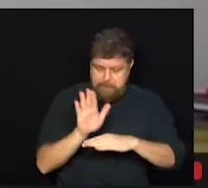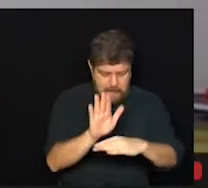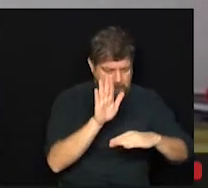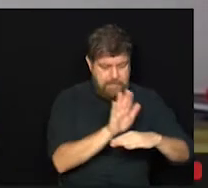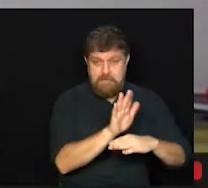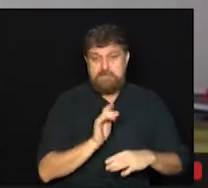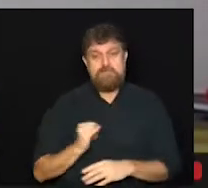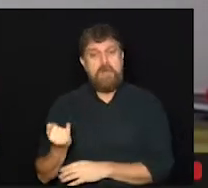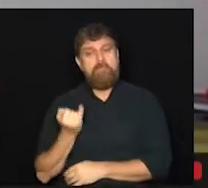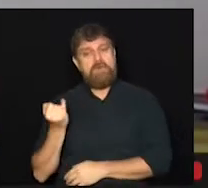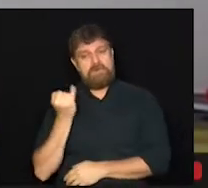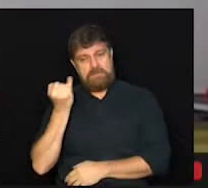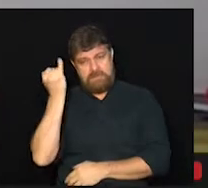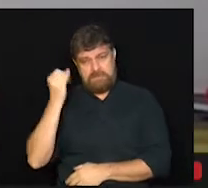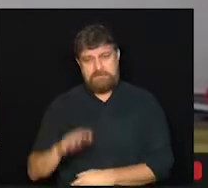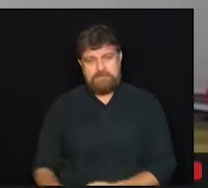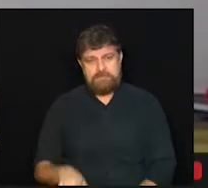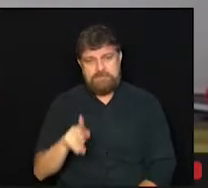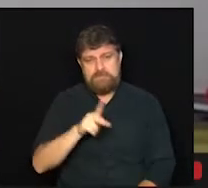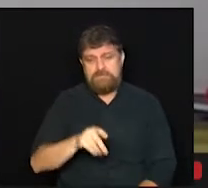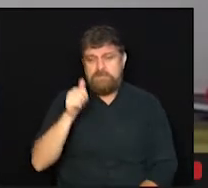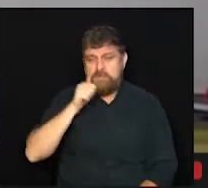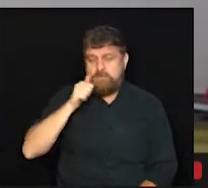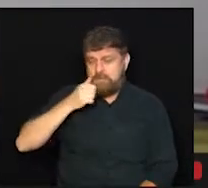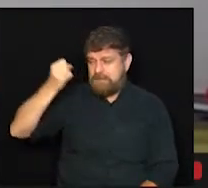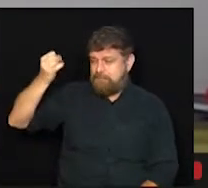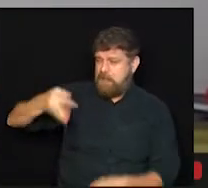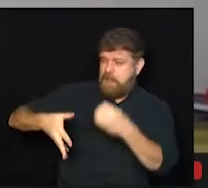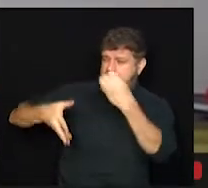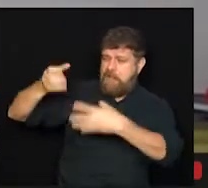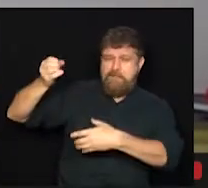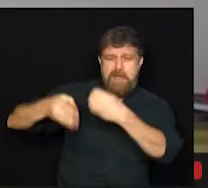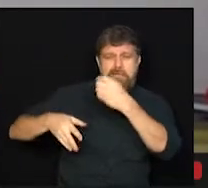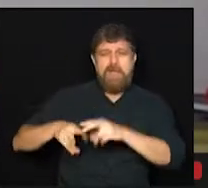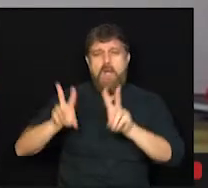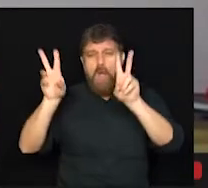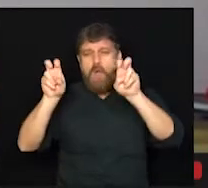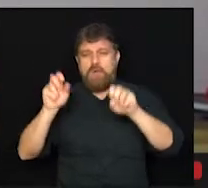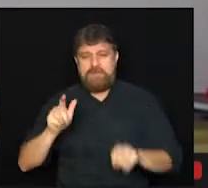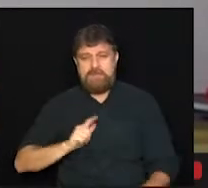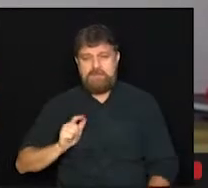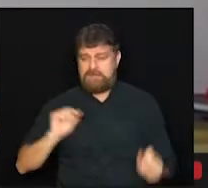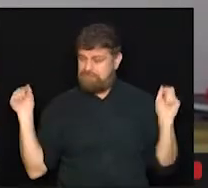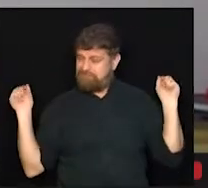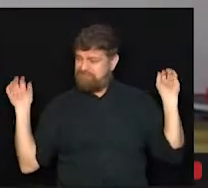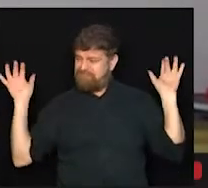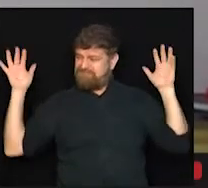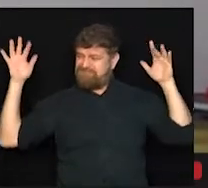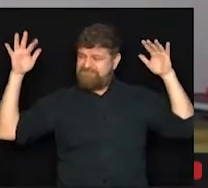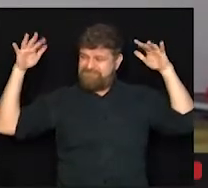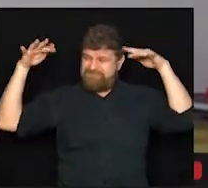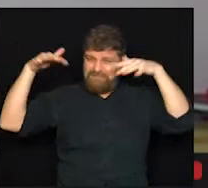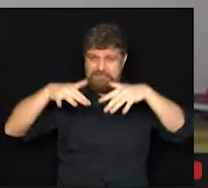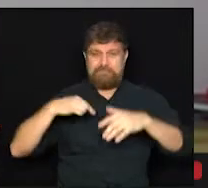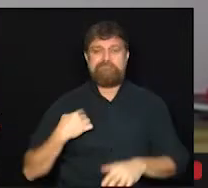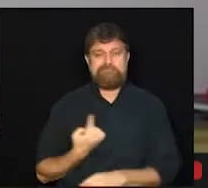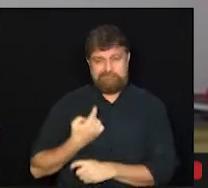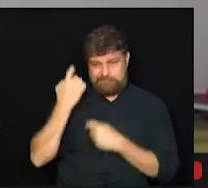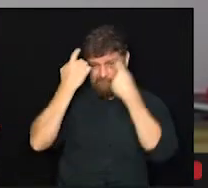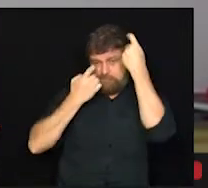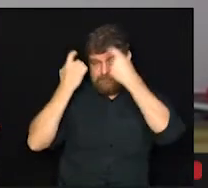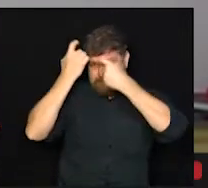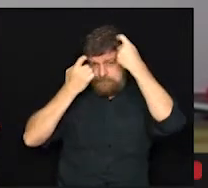importante. A professora Eliana comentou em relação à questão da mobilidade. Isso é uma coisa que nos preocupa, né? A gente